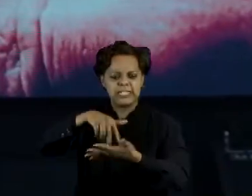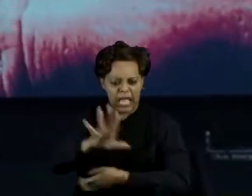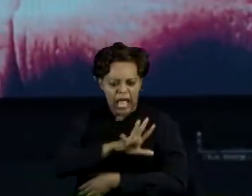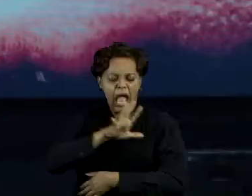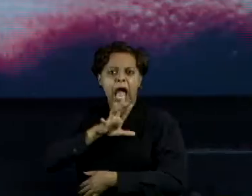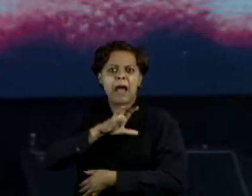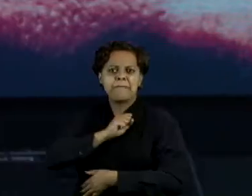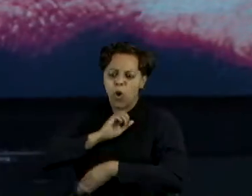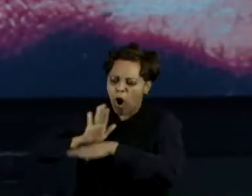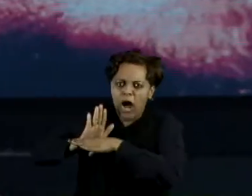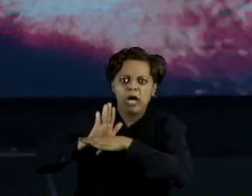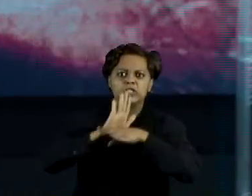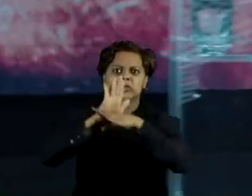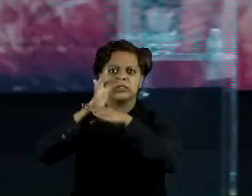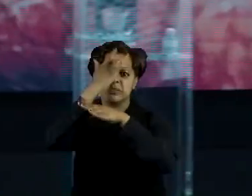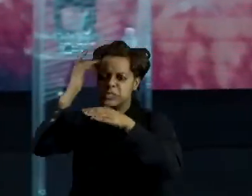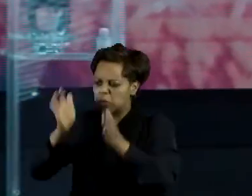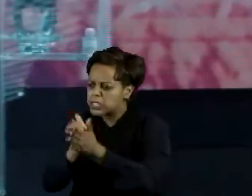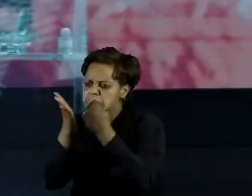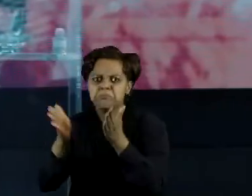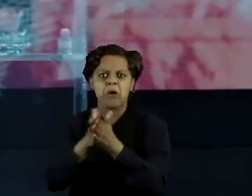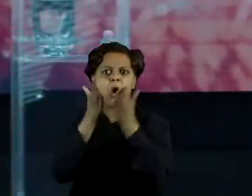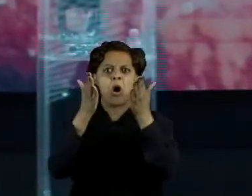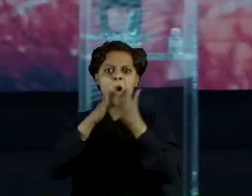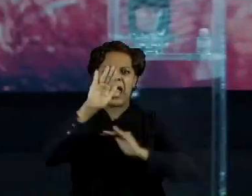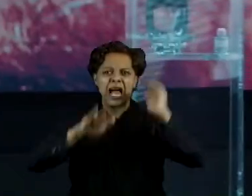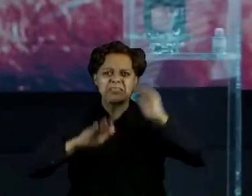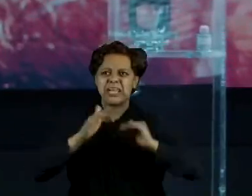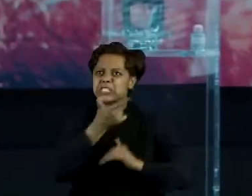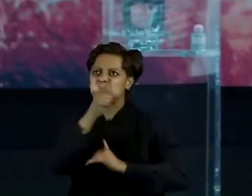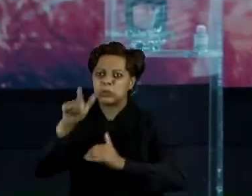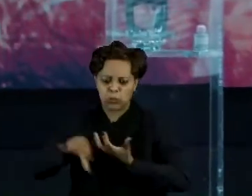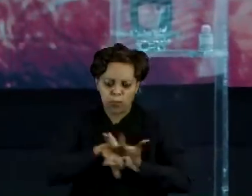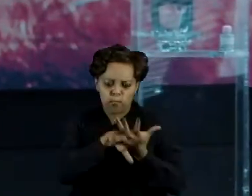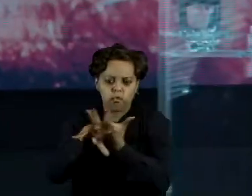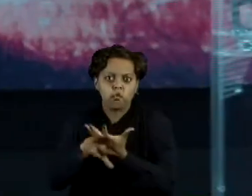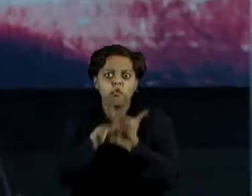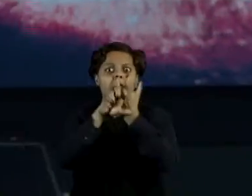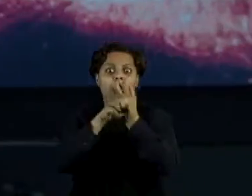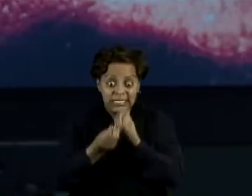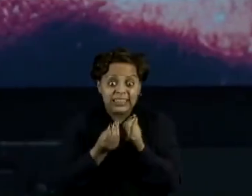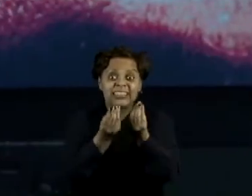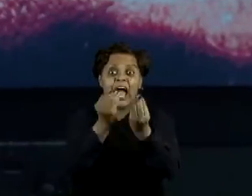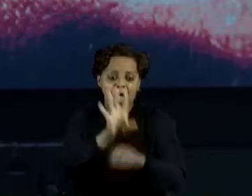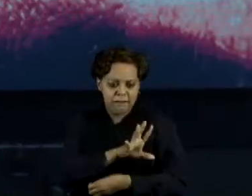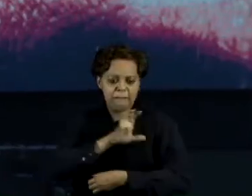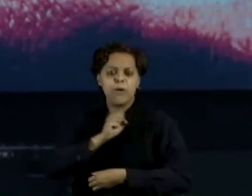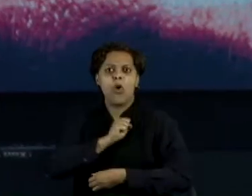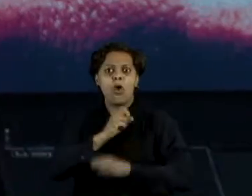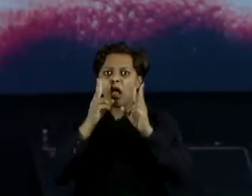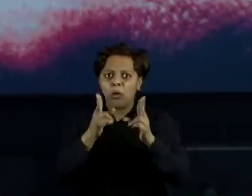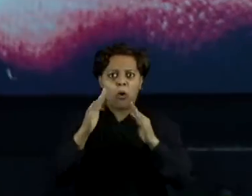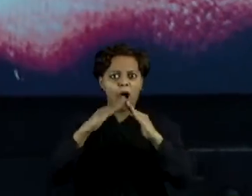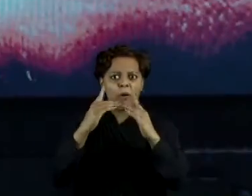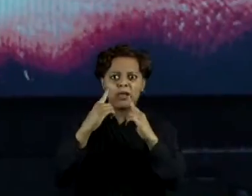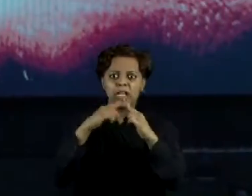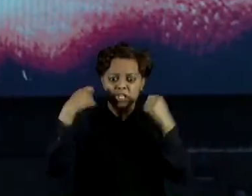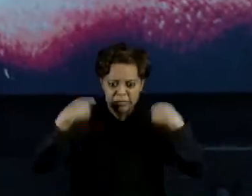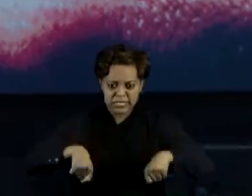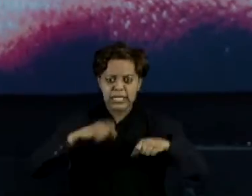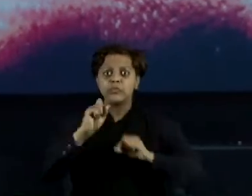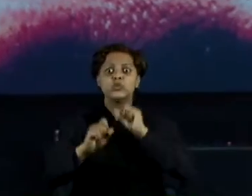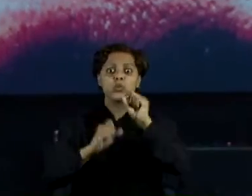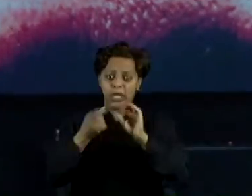nos necessitados, tendo uma mensagem de esperança. Essa é a maneira que Deus vai levantar a sua igreja, destacar a sua